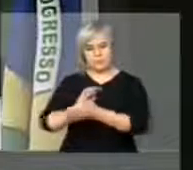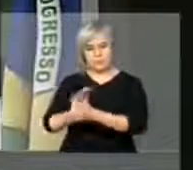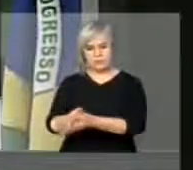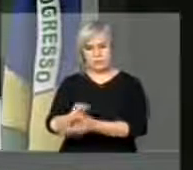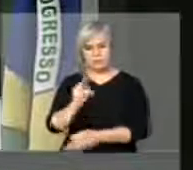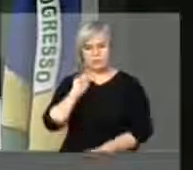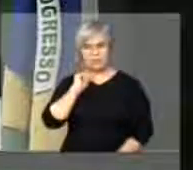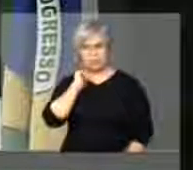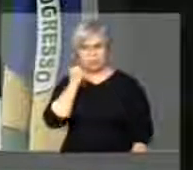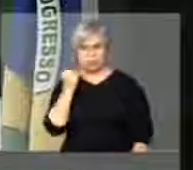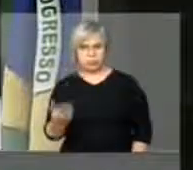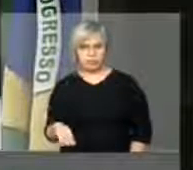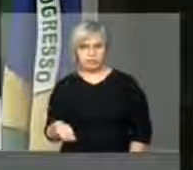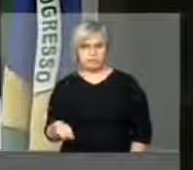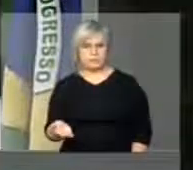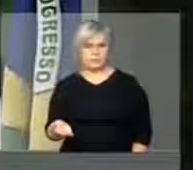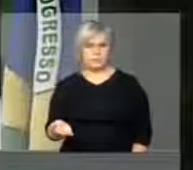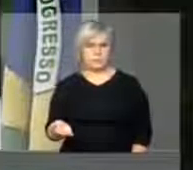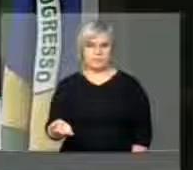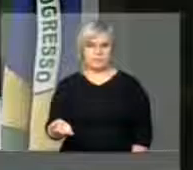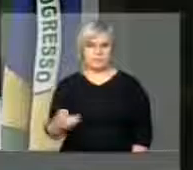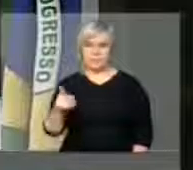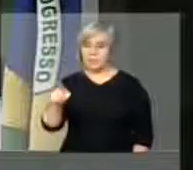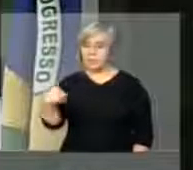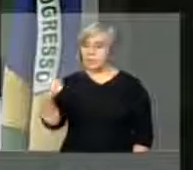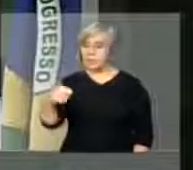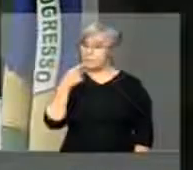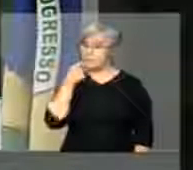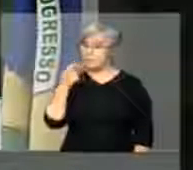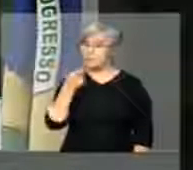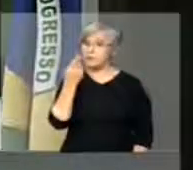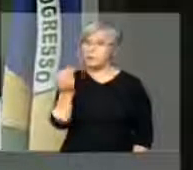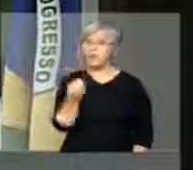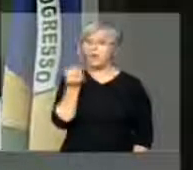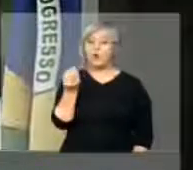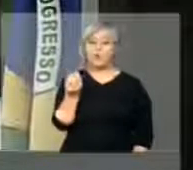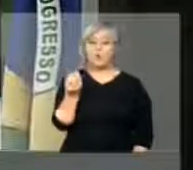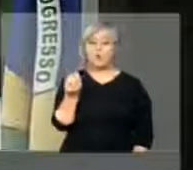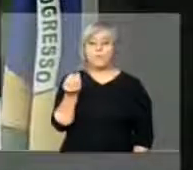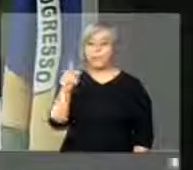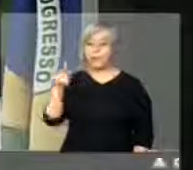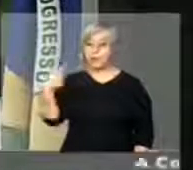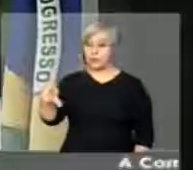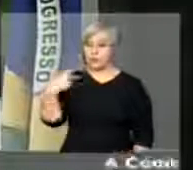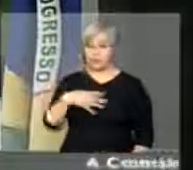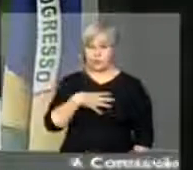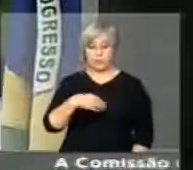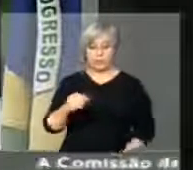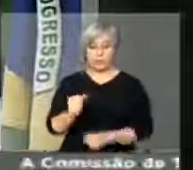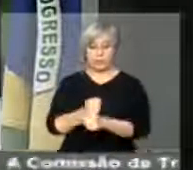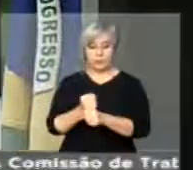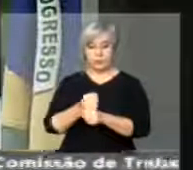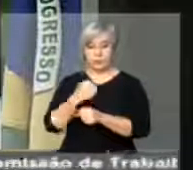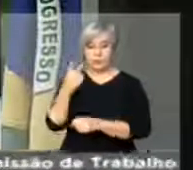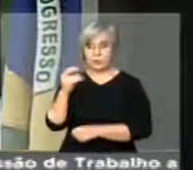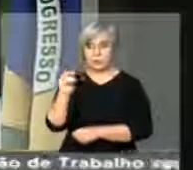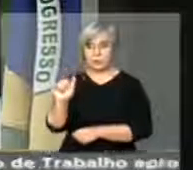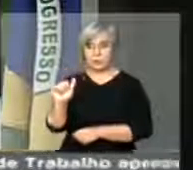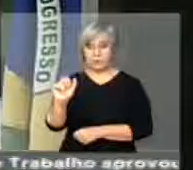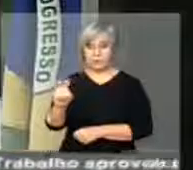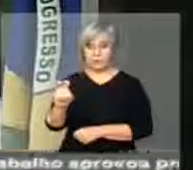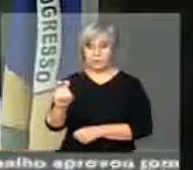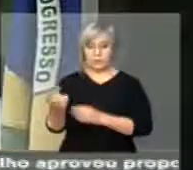membros do Ministério Público, ele precisa dizer como é que o seu filho, no ano de 2015,